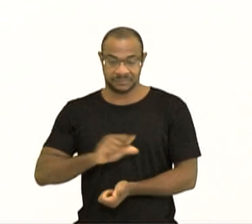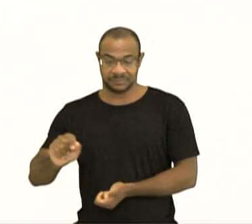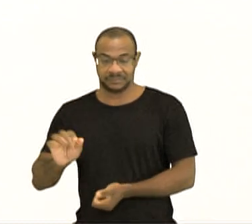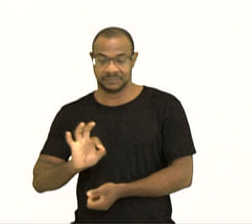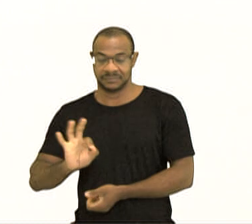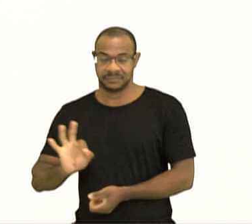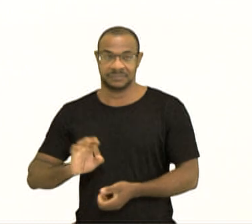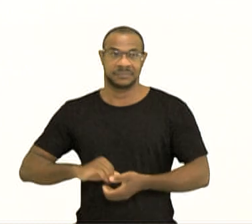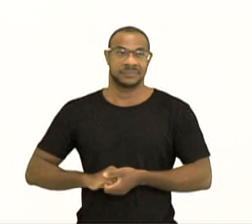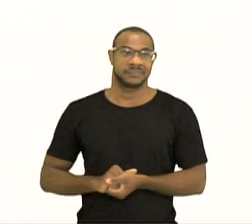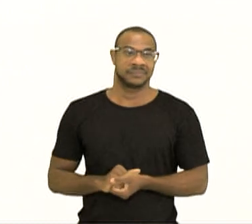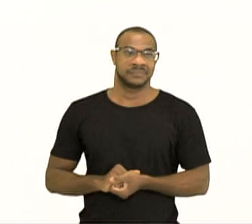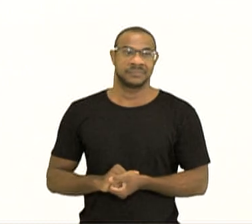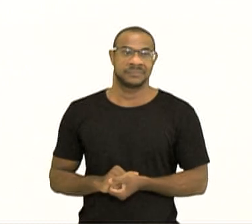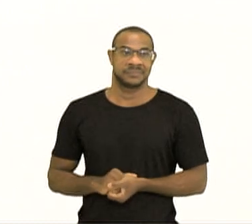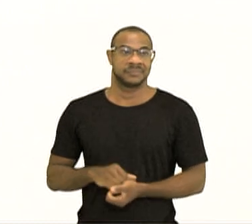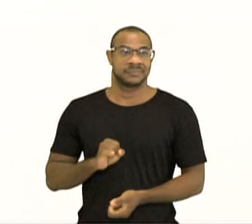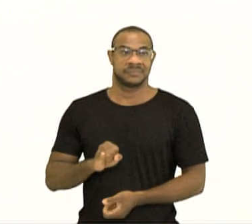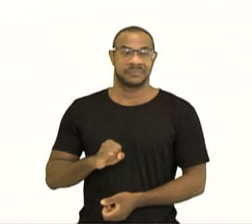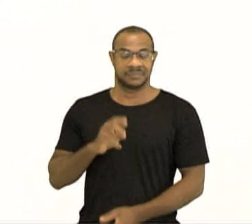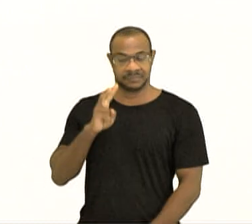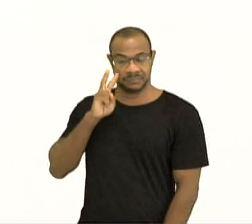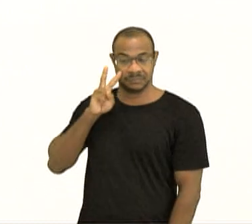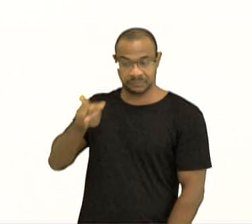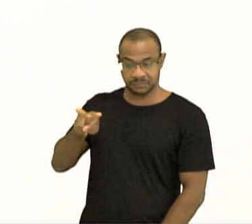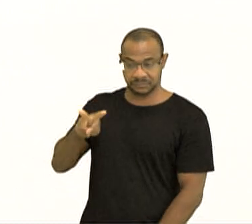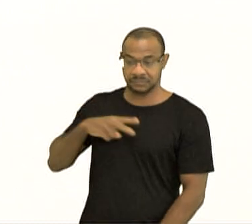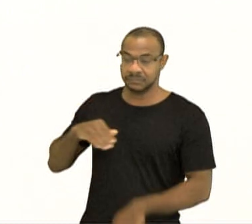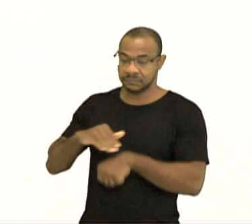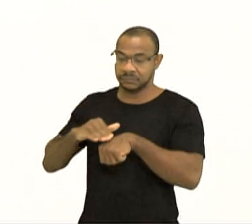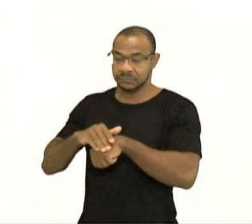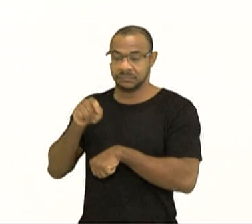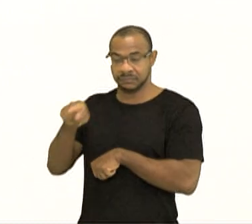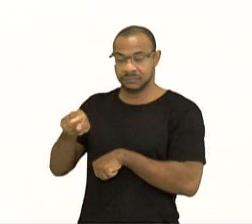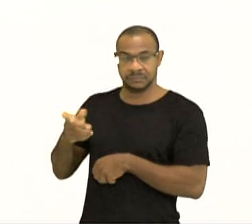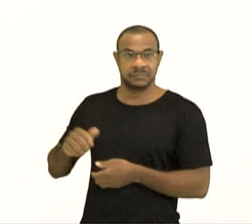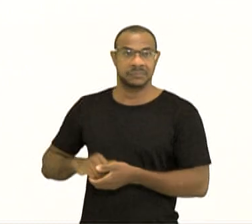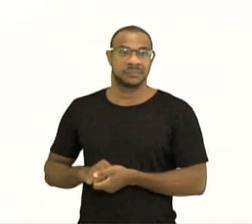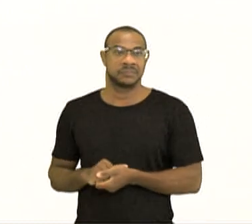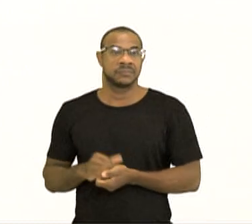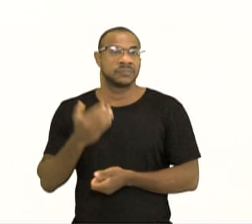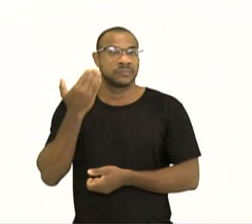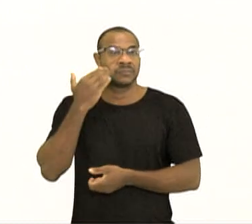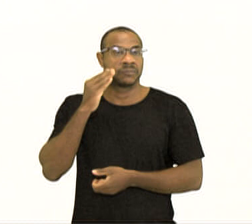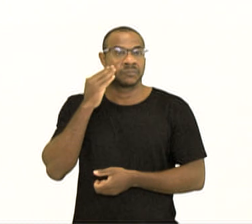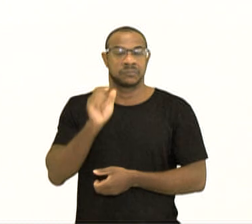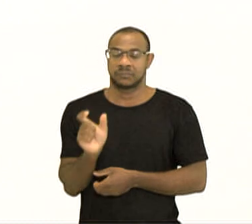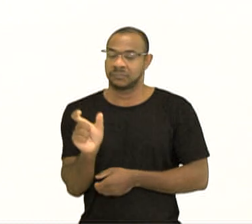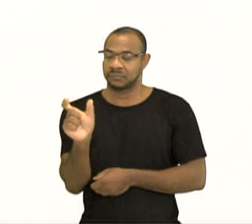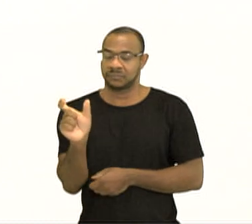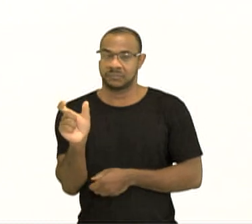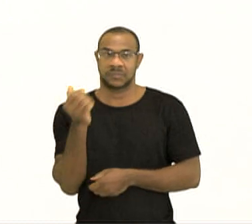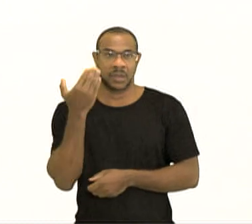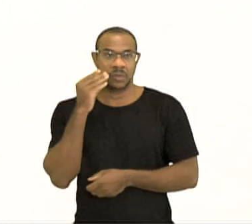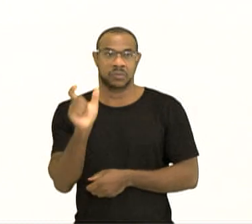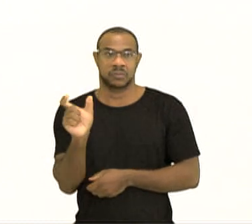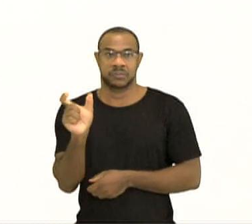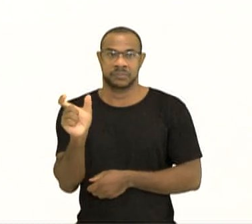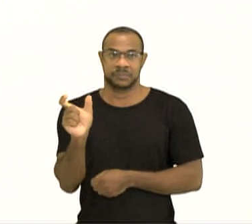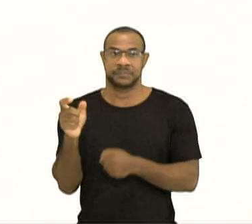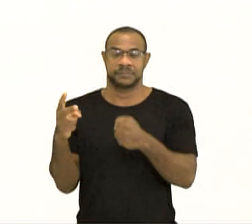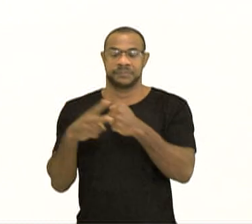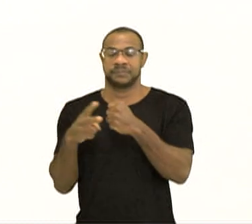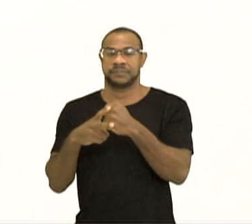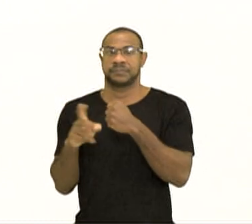I'll tell her. Se eu a ver, eu falo com ela. Então, pessoal, tudo que está em azul são as frases com if, que os verbos estão